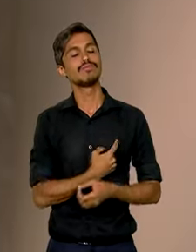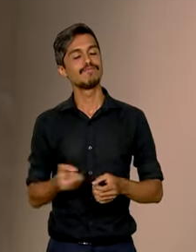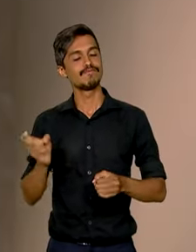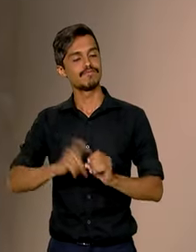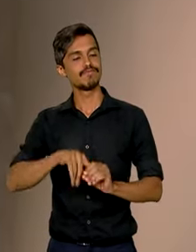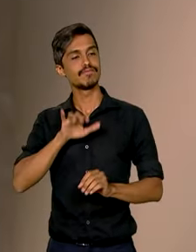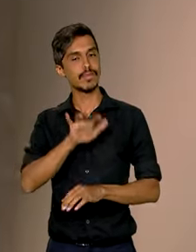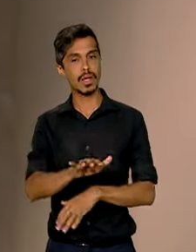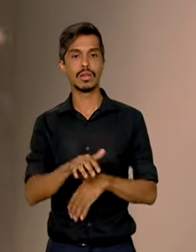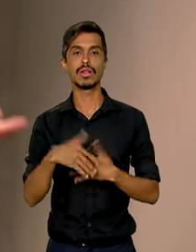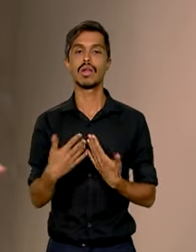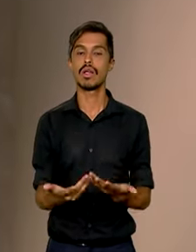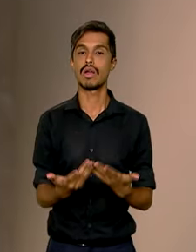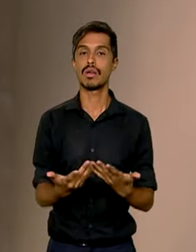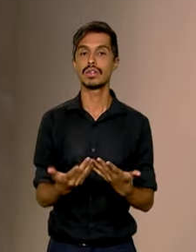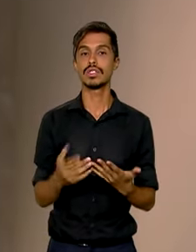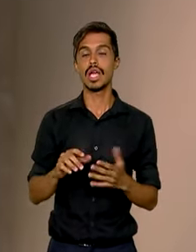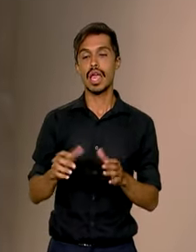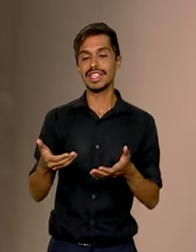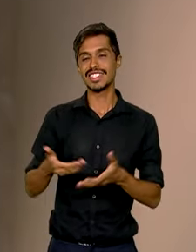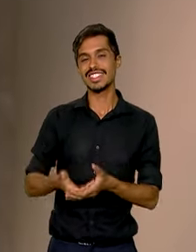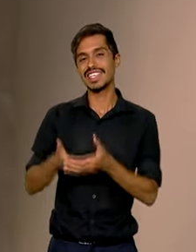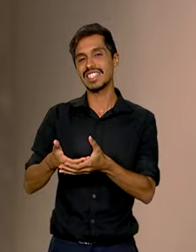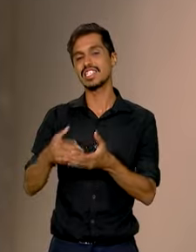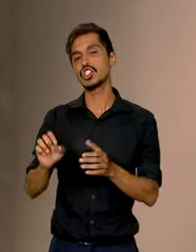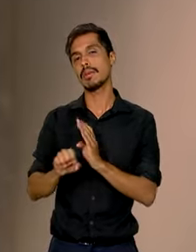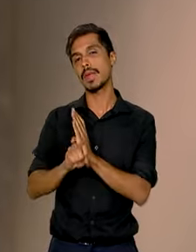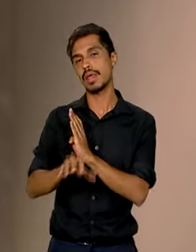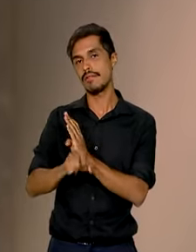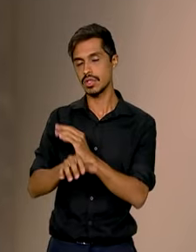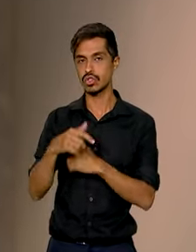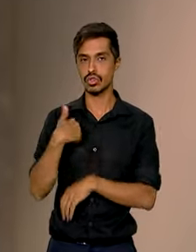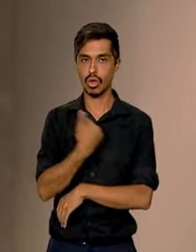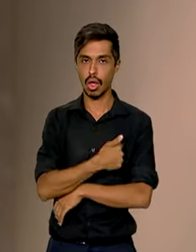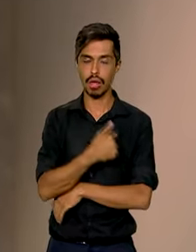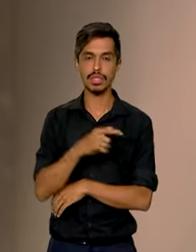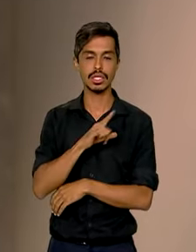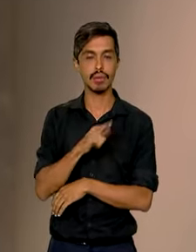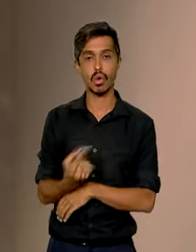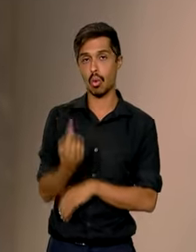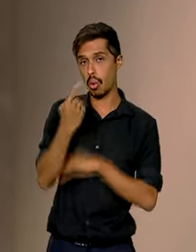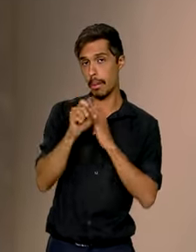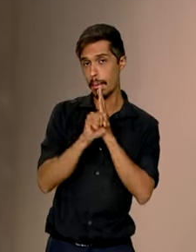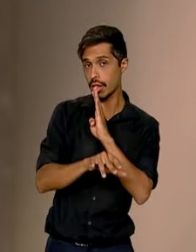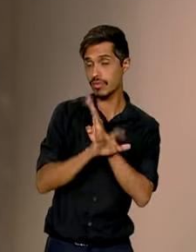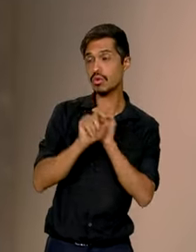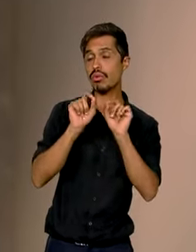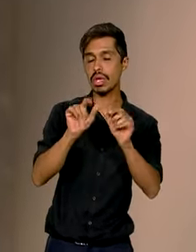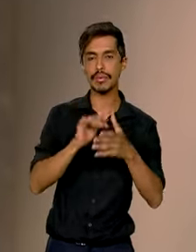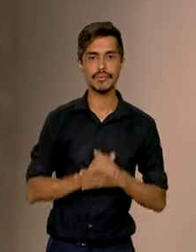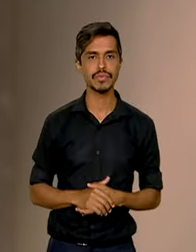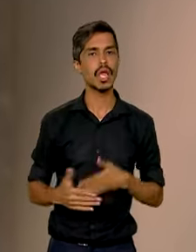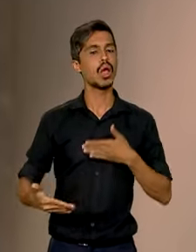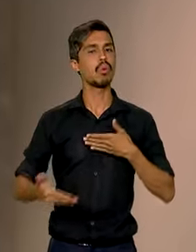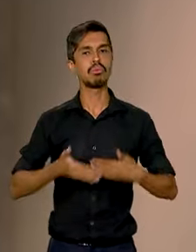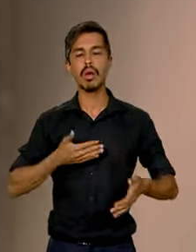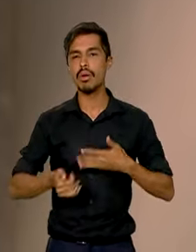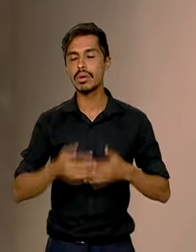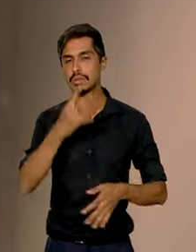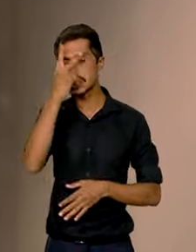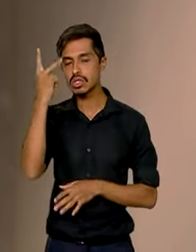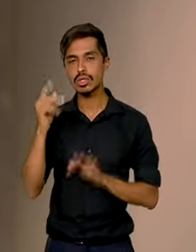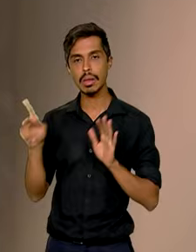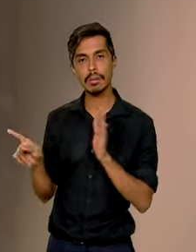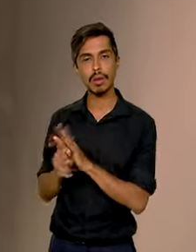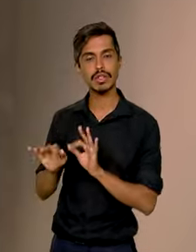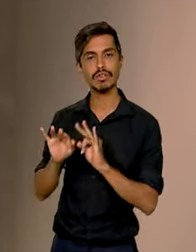temos aí o que a gente chama de cestas de benefício, né? Então, nós temos já um benefício que qualquer pessoa da família